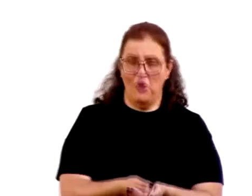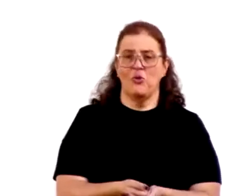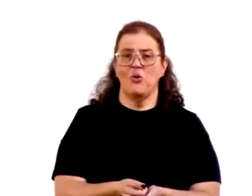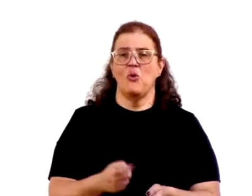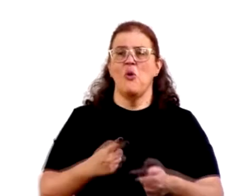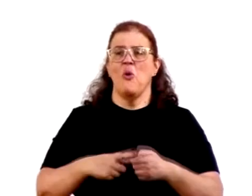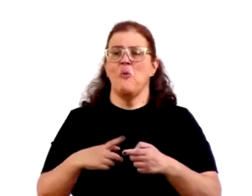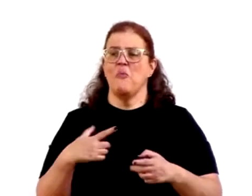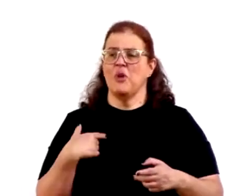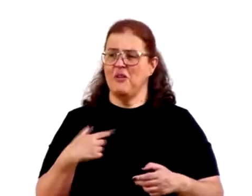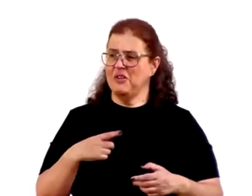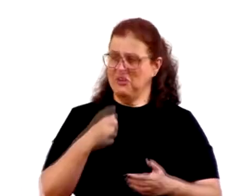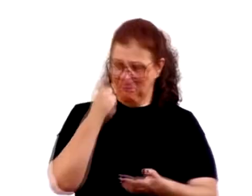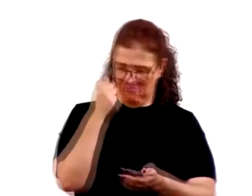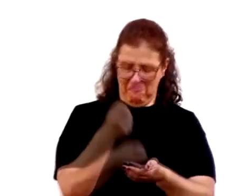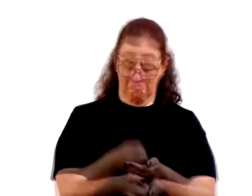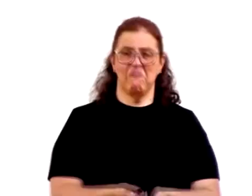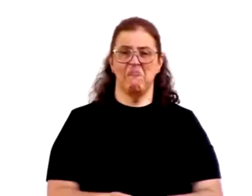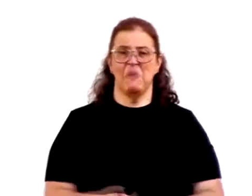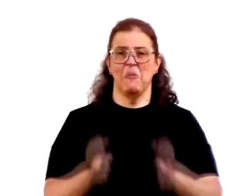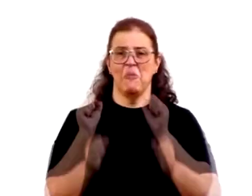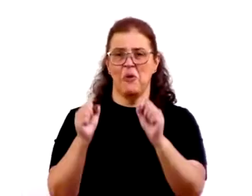por direito.